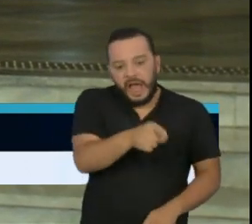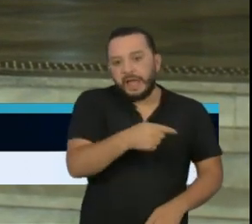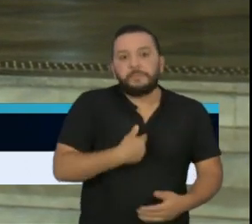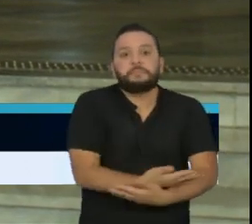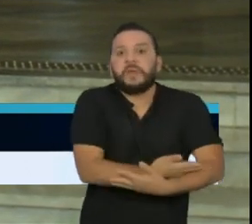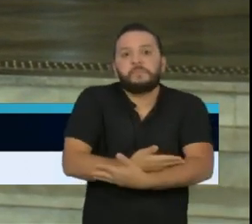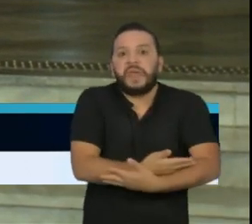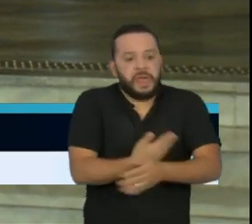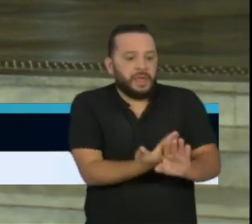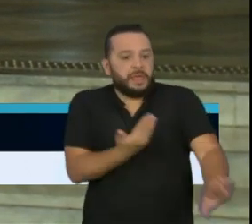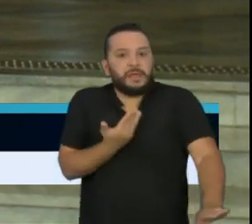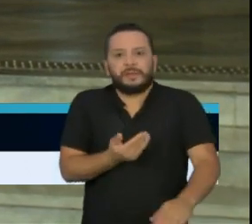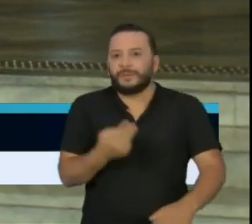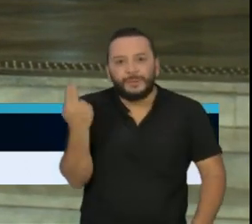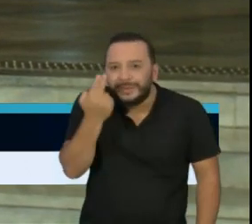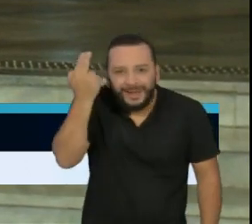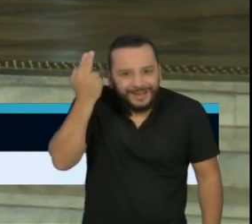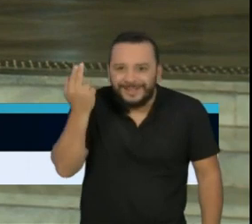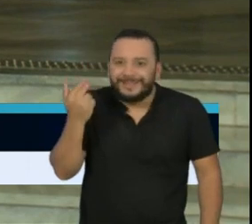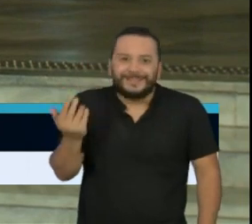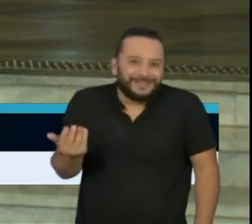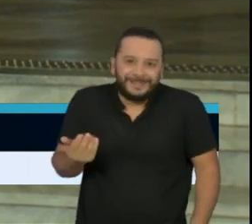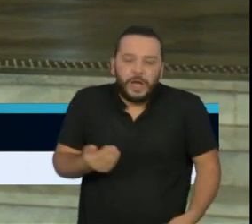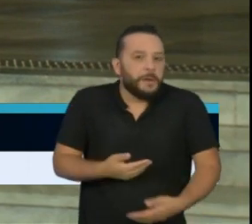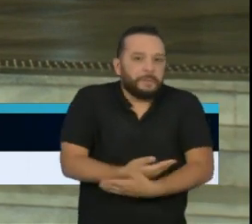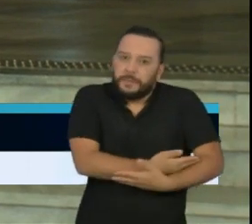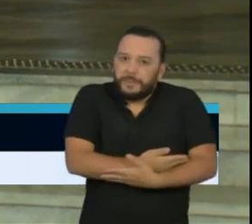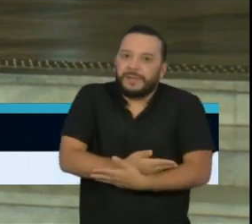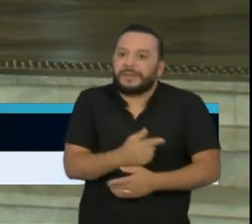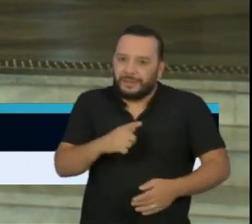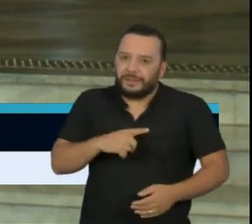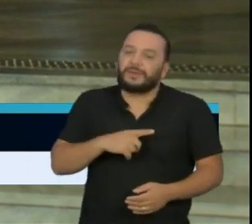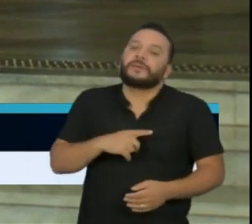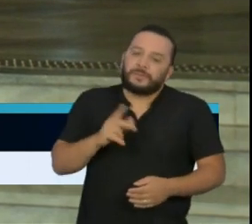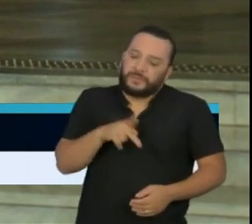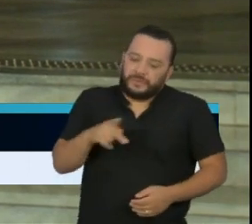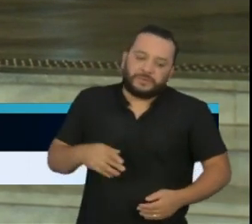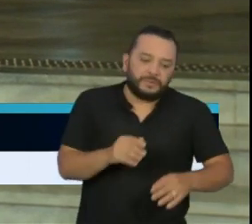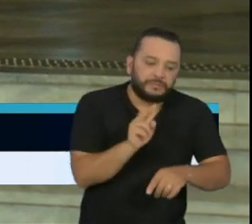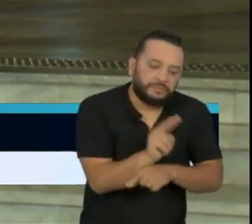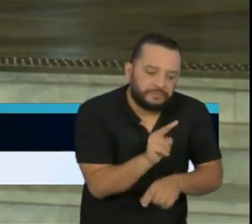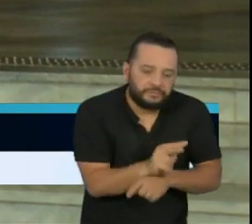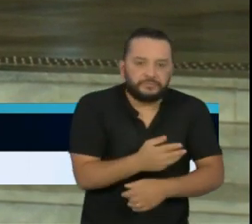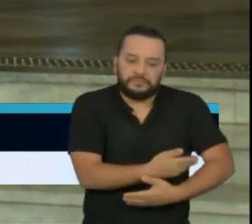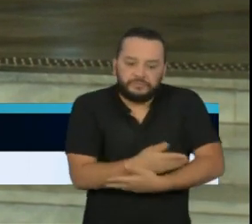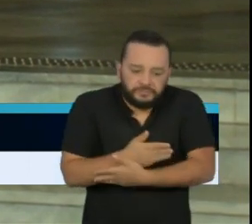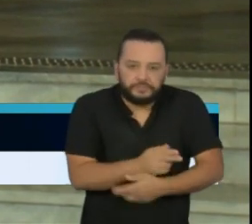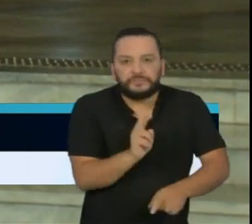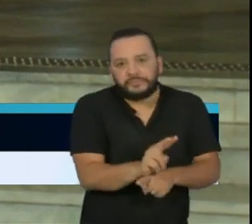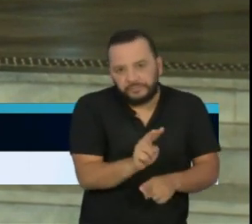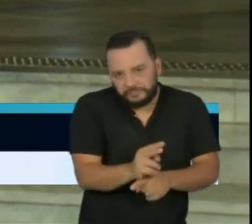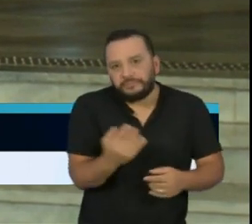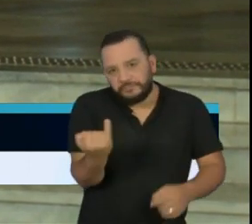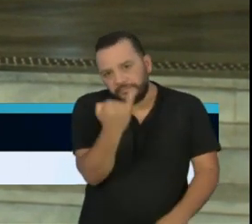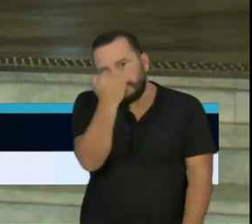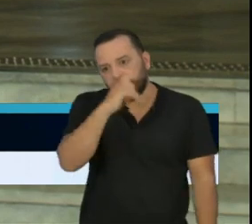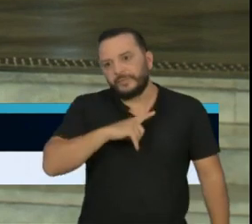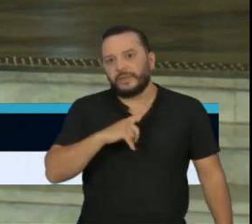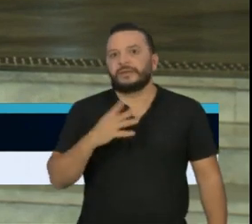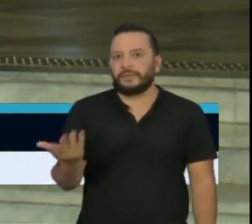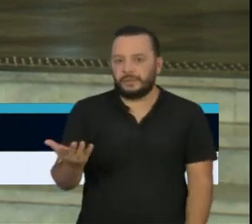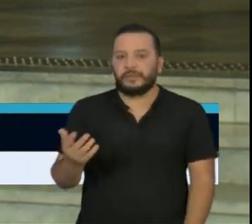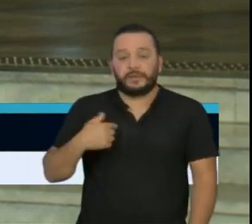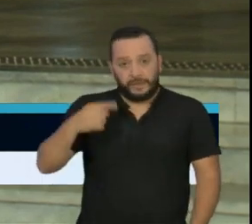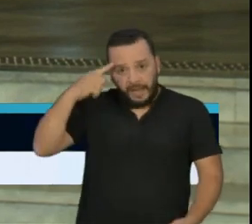bebê, o distanciamento, por exemplo, de 1 metro. Então, teremos protocolos específicos para isso. E a decisão final da liberação